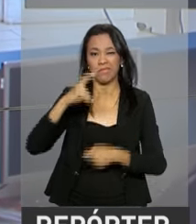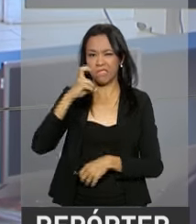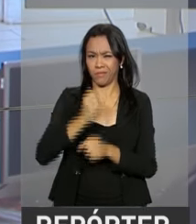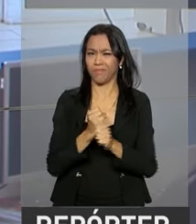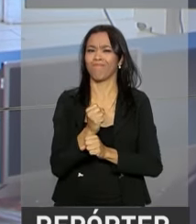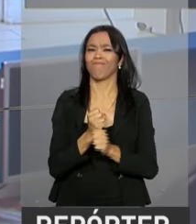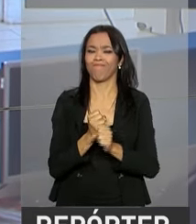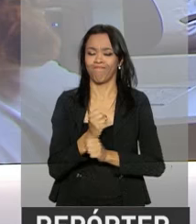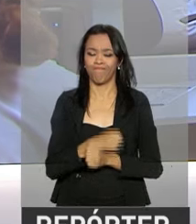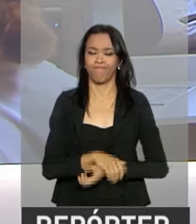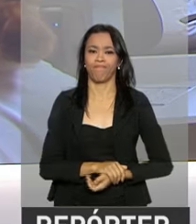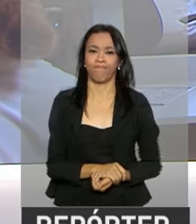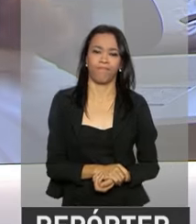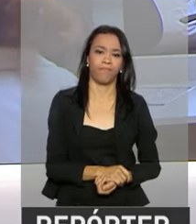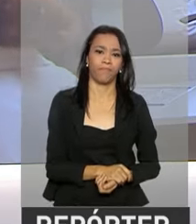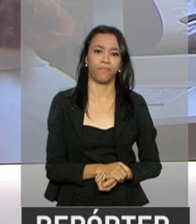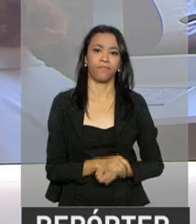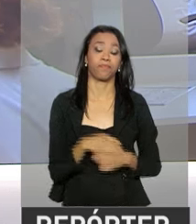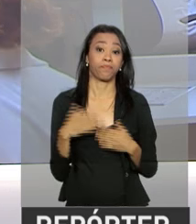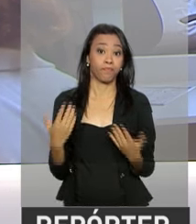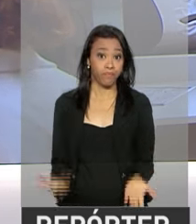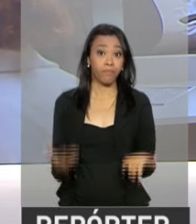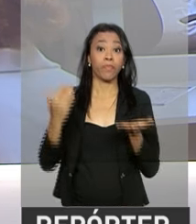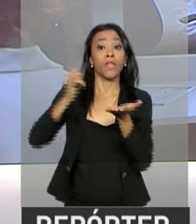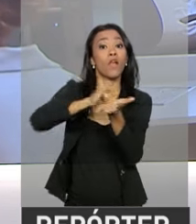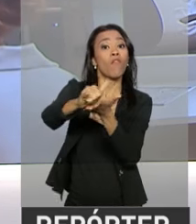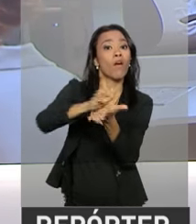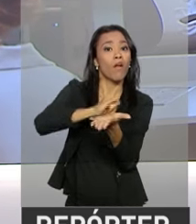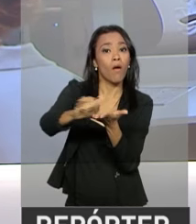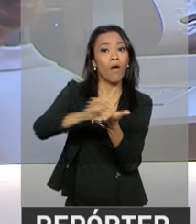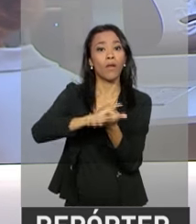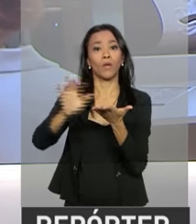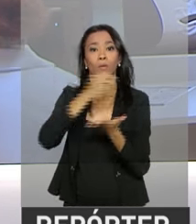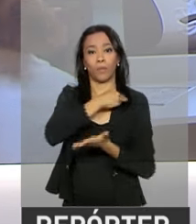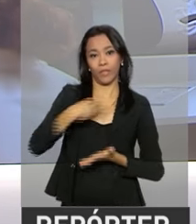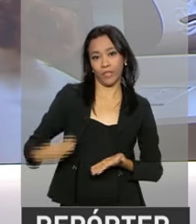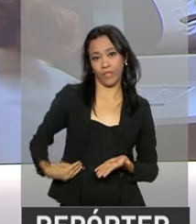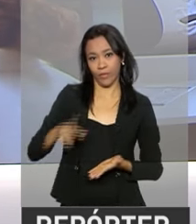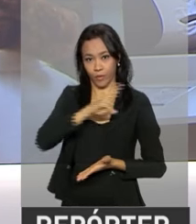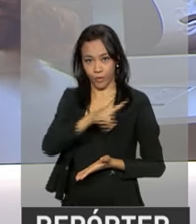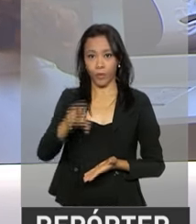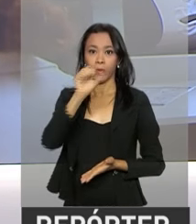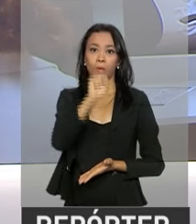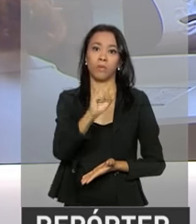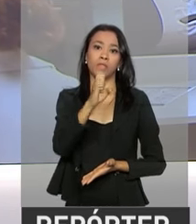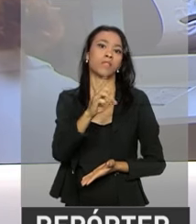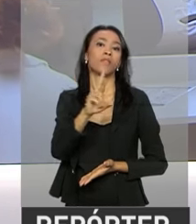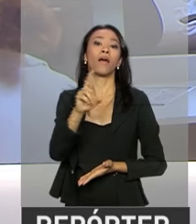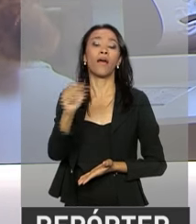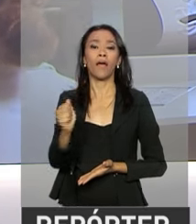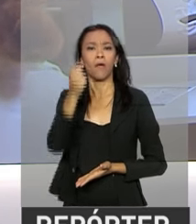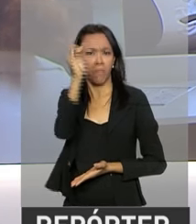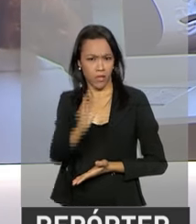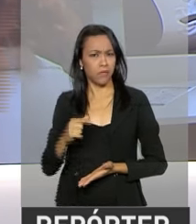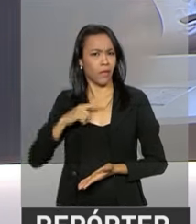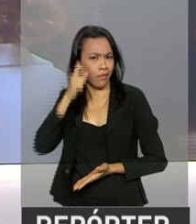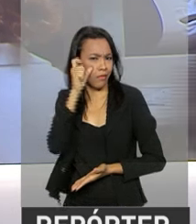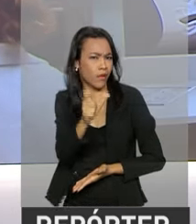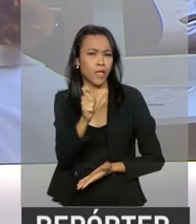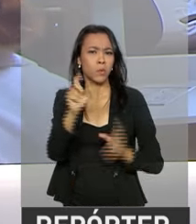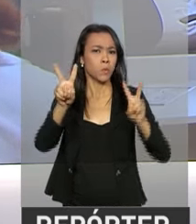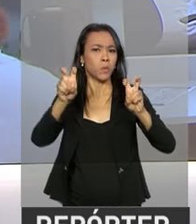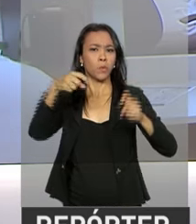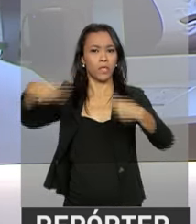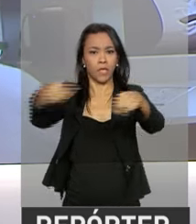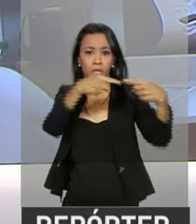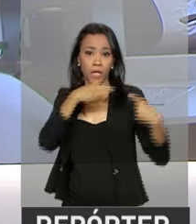5 anos e em Nova York o Ministro das relações exteriores José Serra disse que o Brasil tem interesse nas discussões